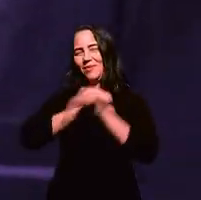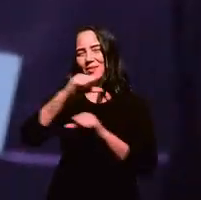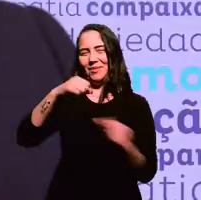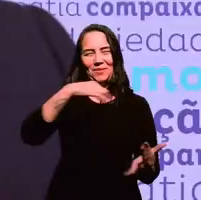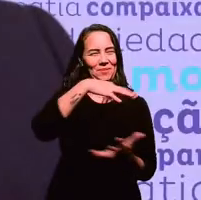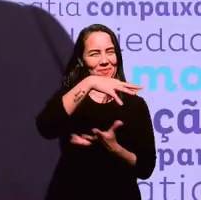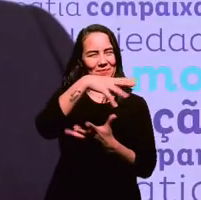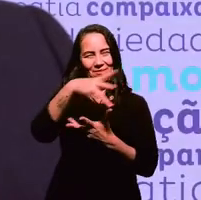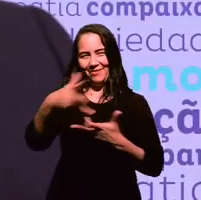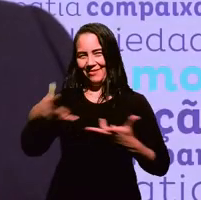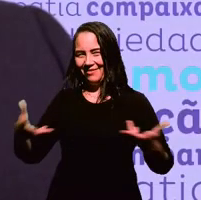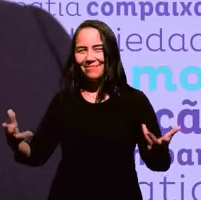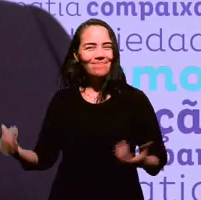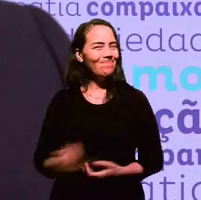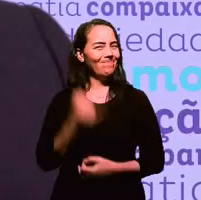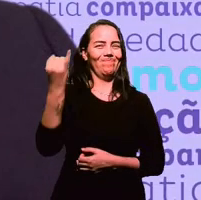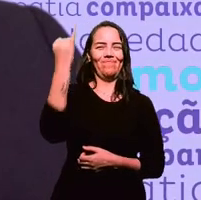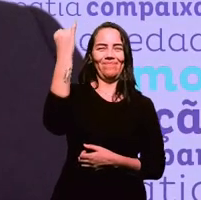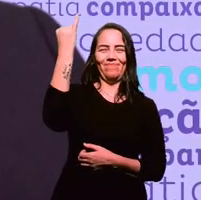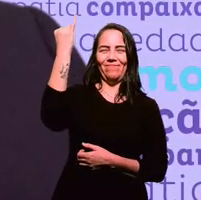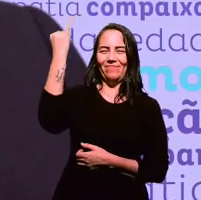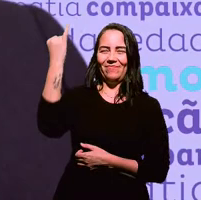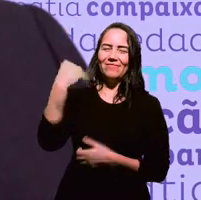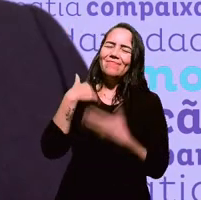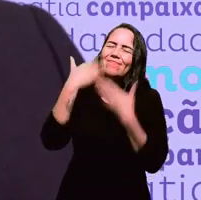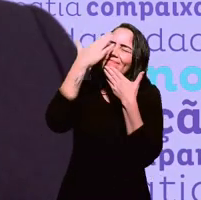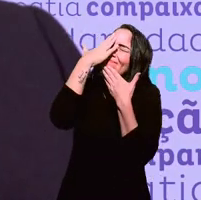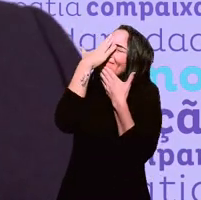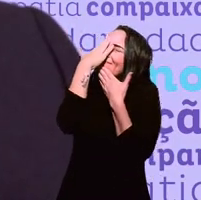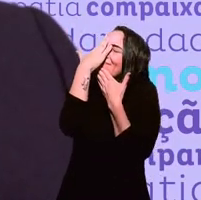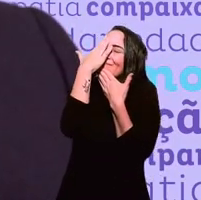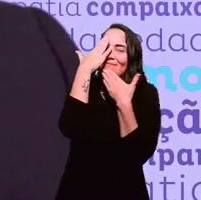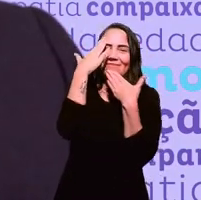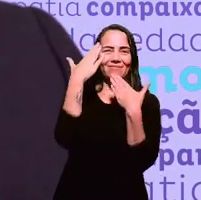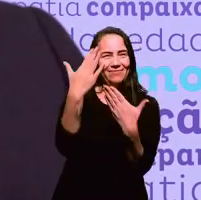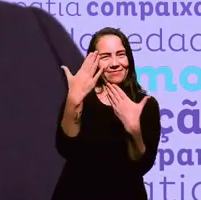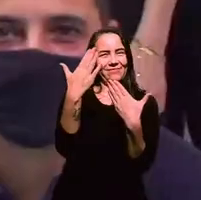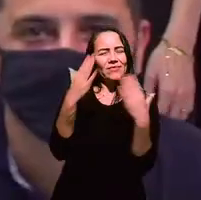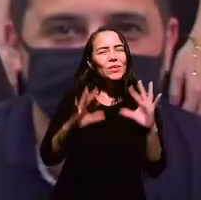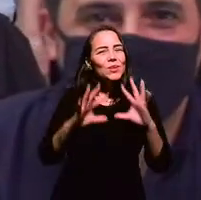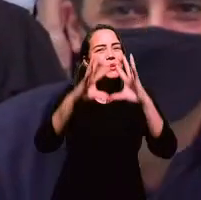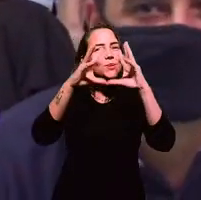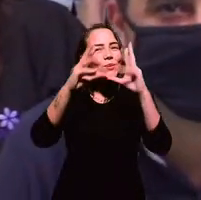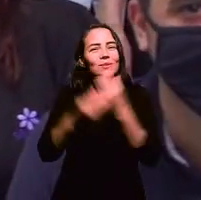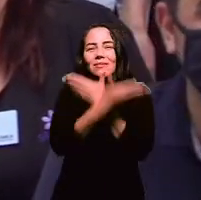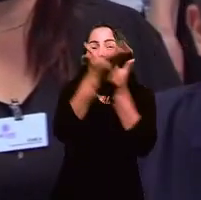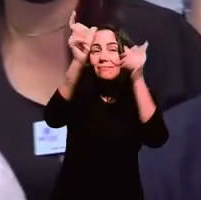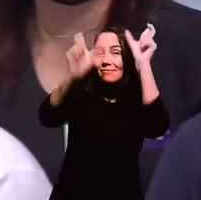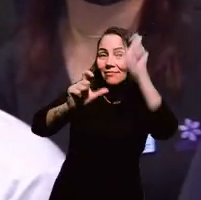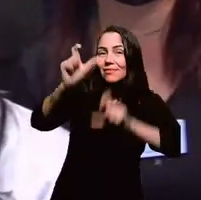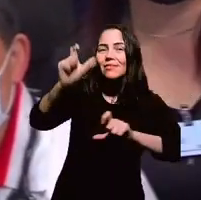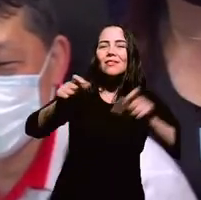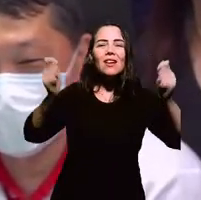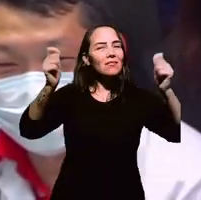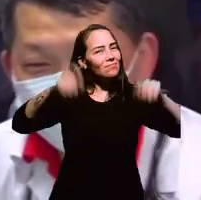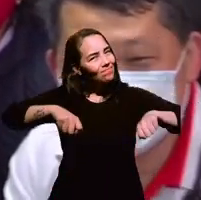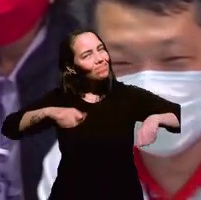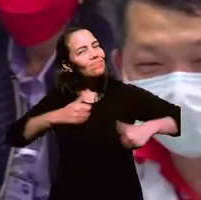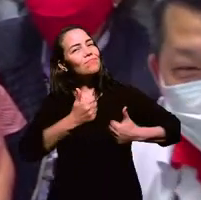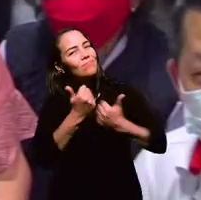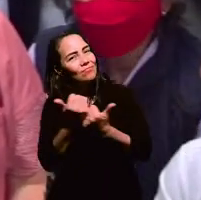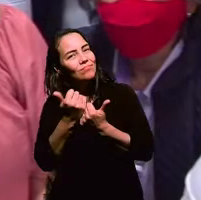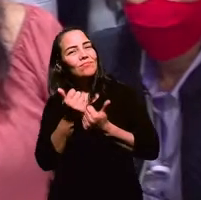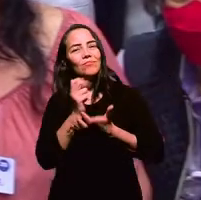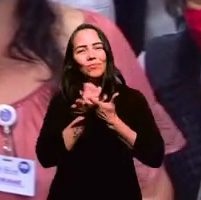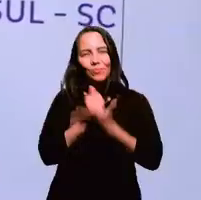né? Um profundo agradecimento a todas as pessoas que, de certa forma, contribuíram e